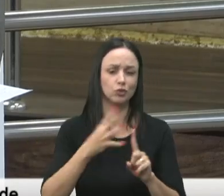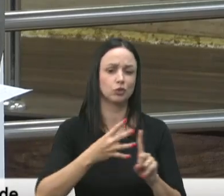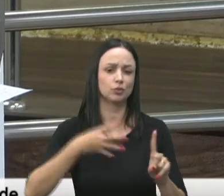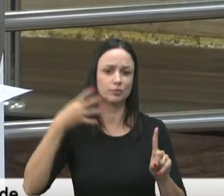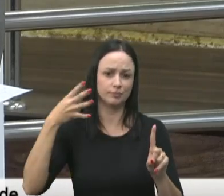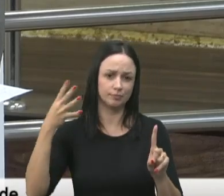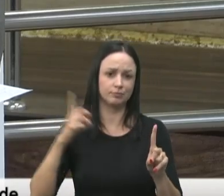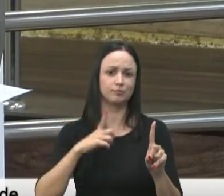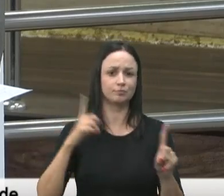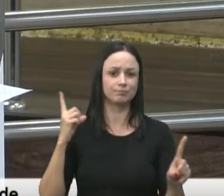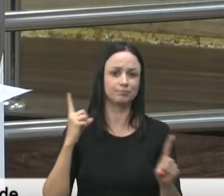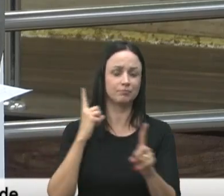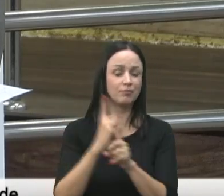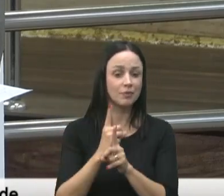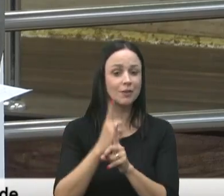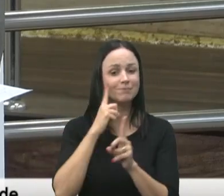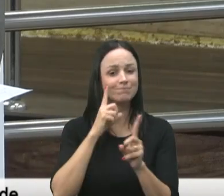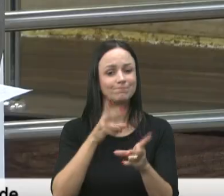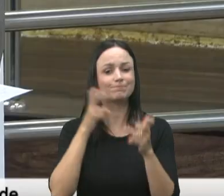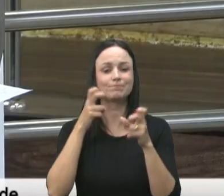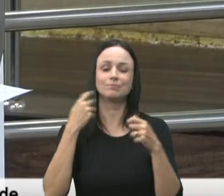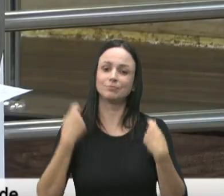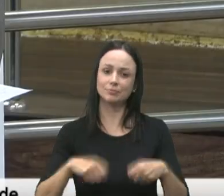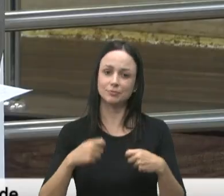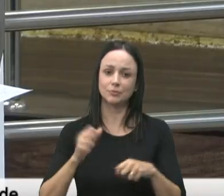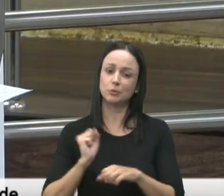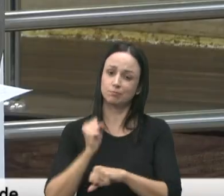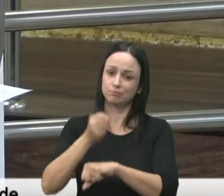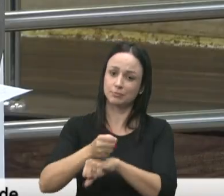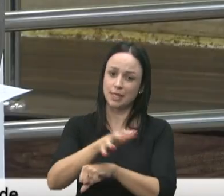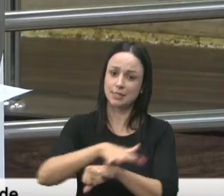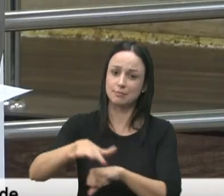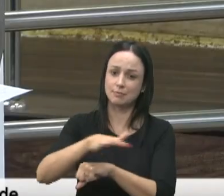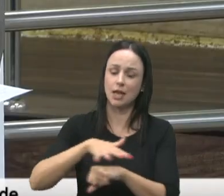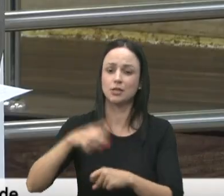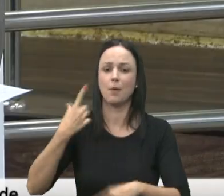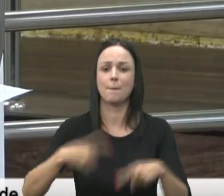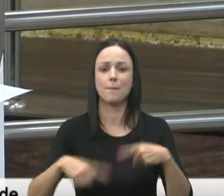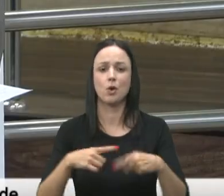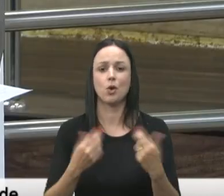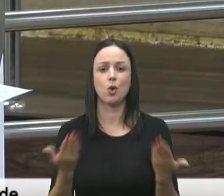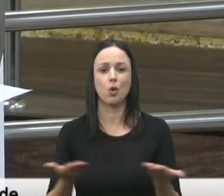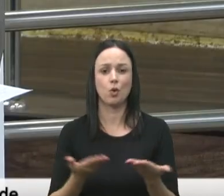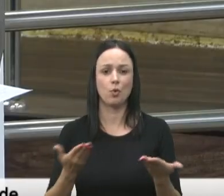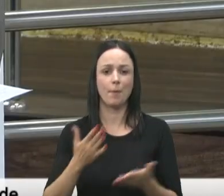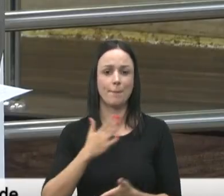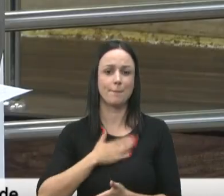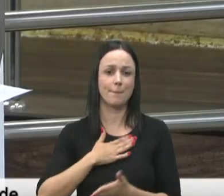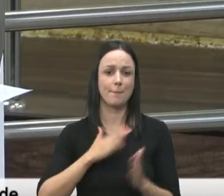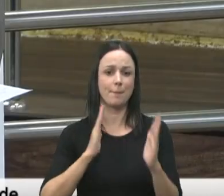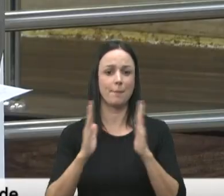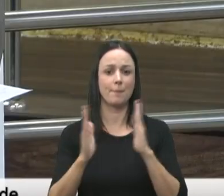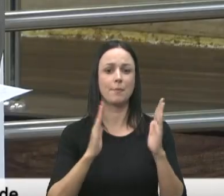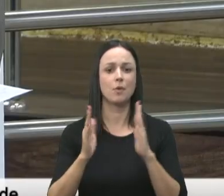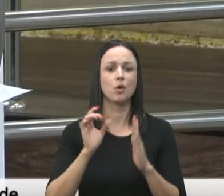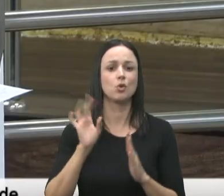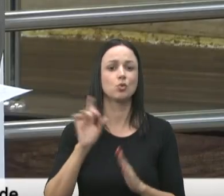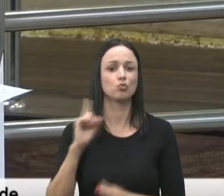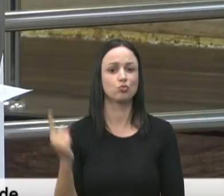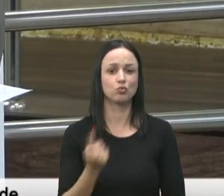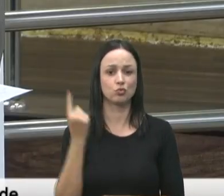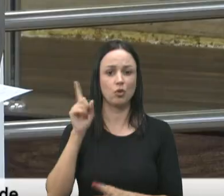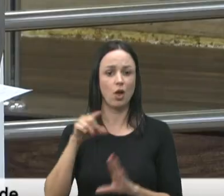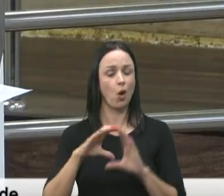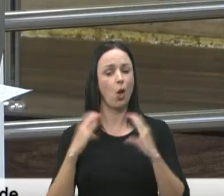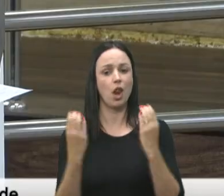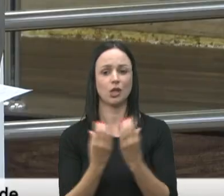que identificou a necessidade de ocupar espaços na política como que nós ocupamos hoje, e que o meu mandato não é um mandato individual, mas